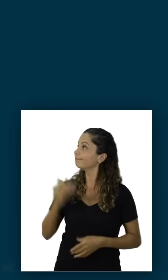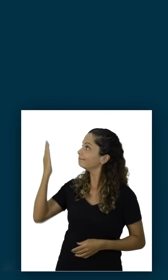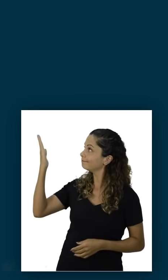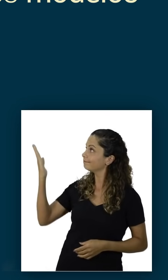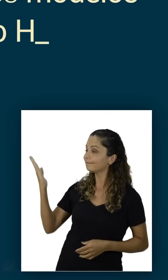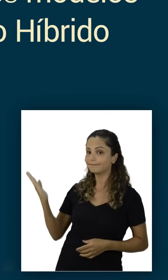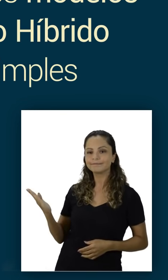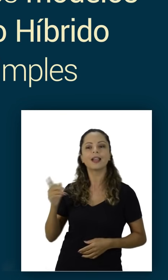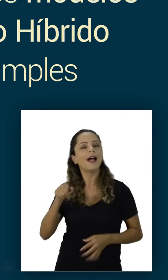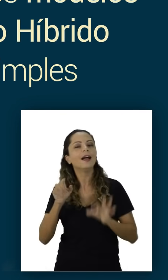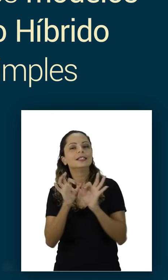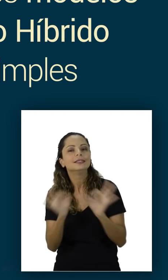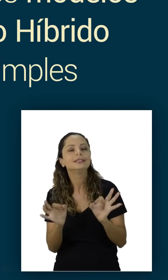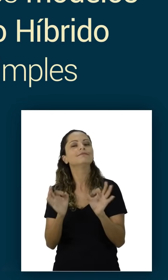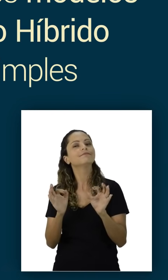flex.